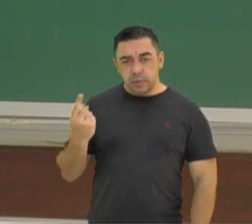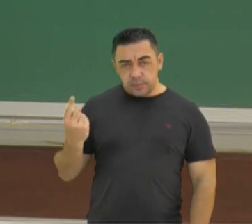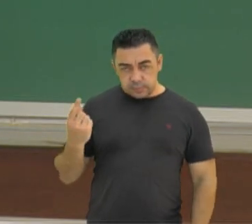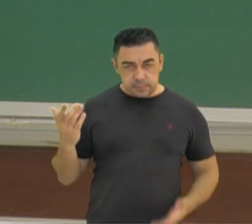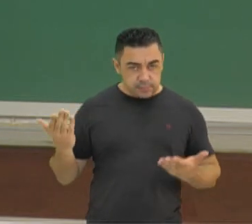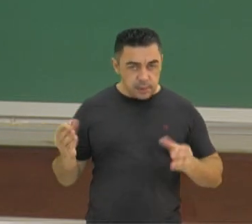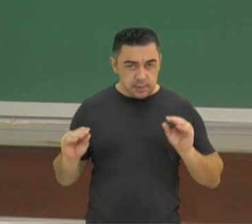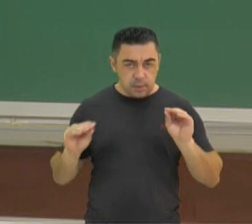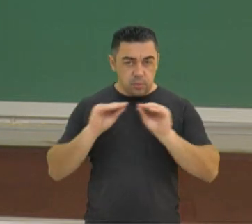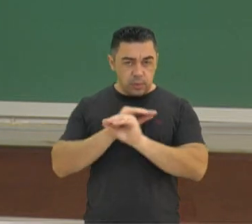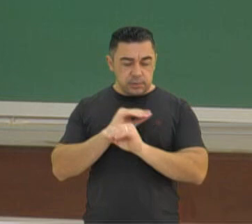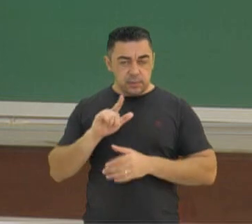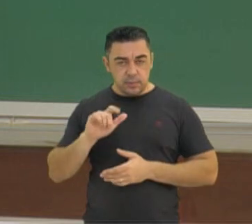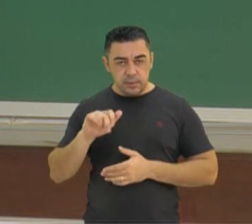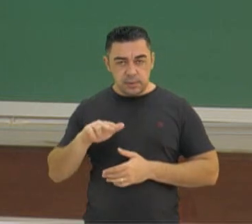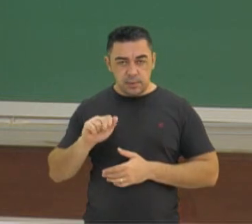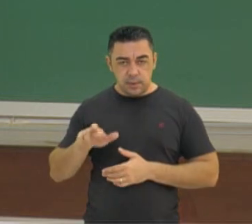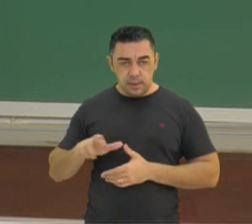dessa equação linear aí.